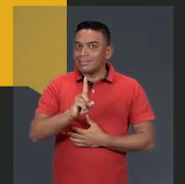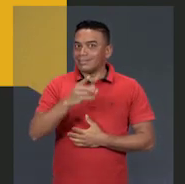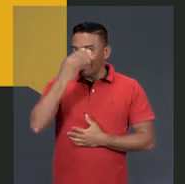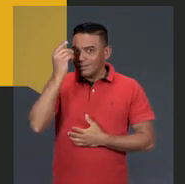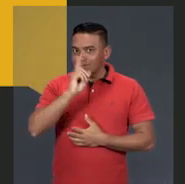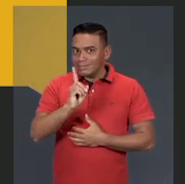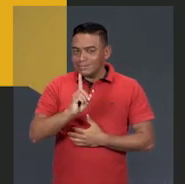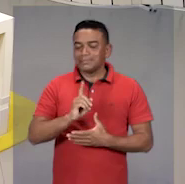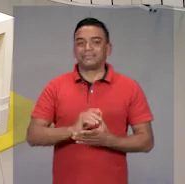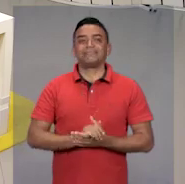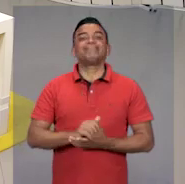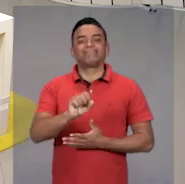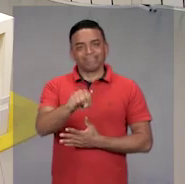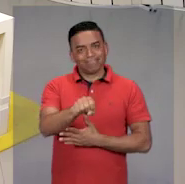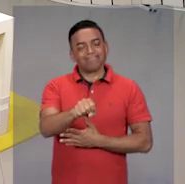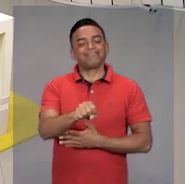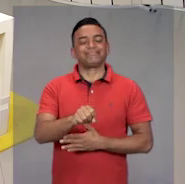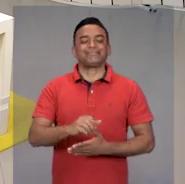sim.